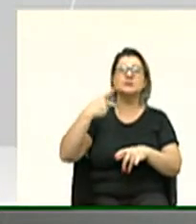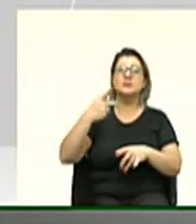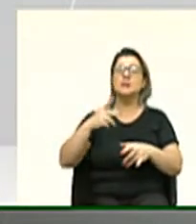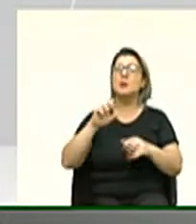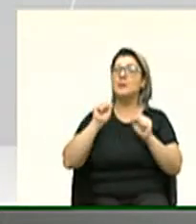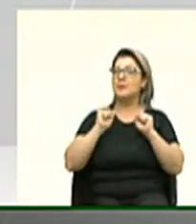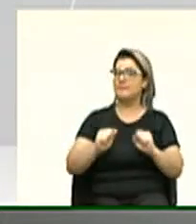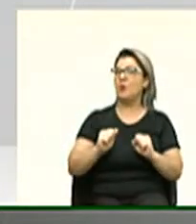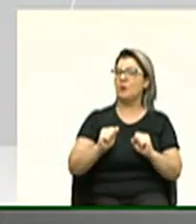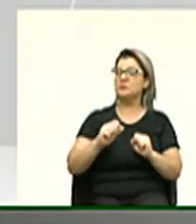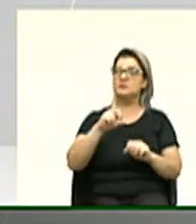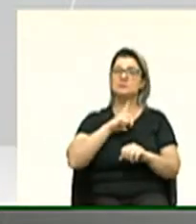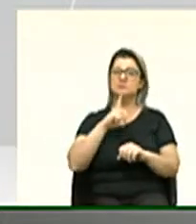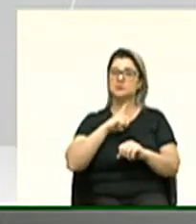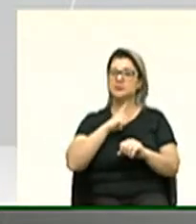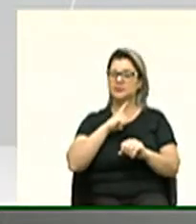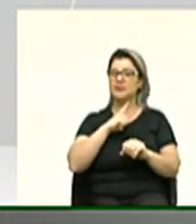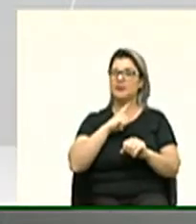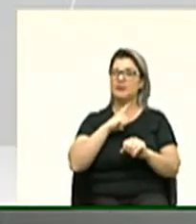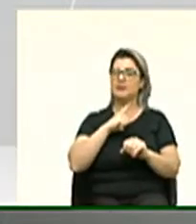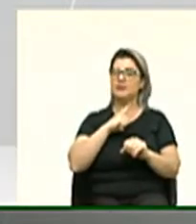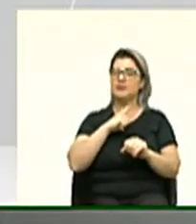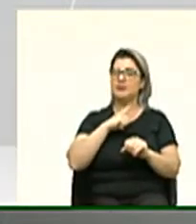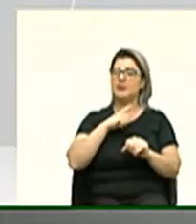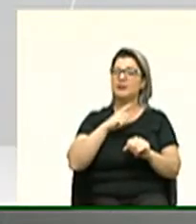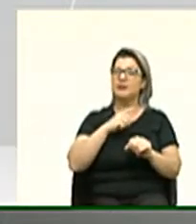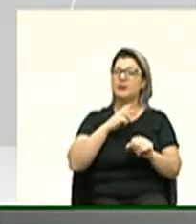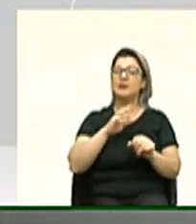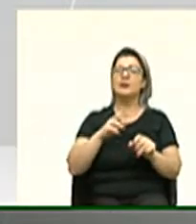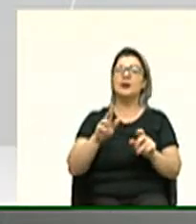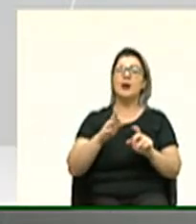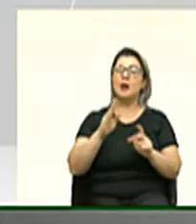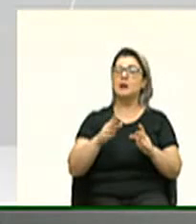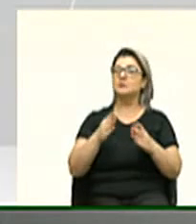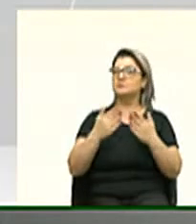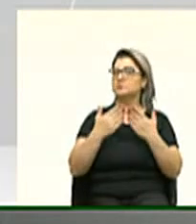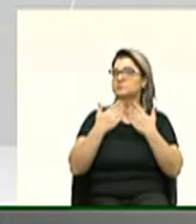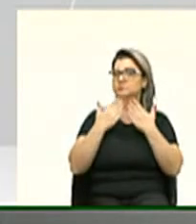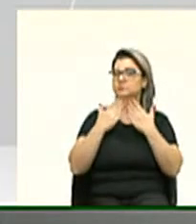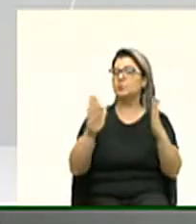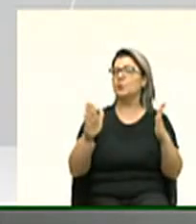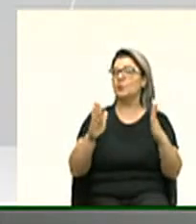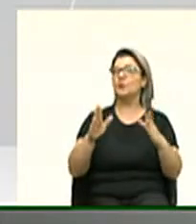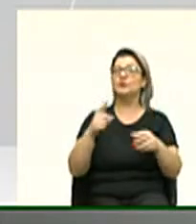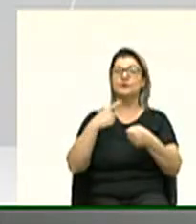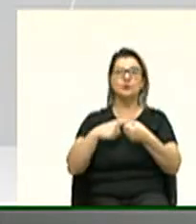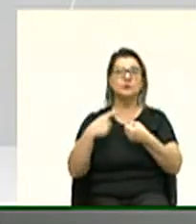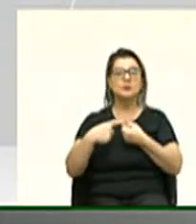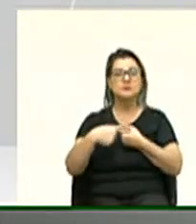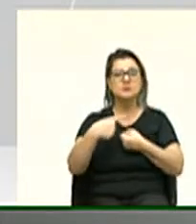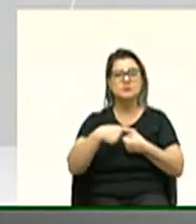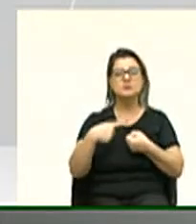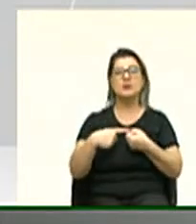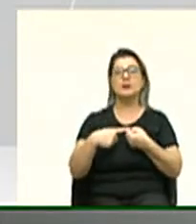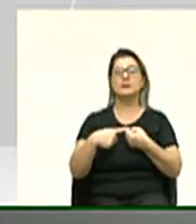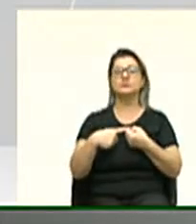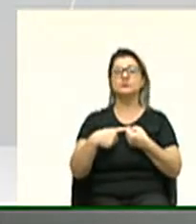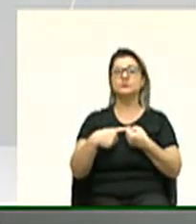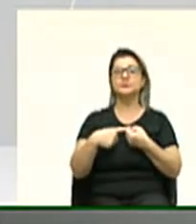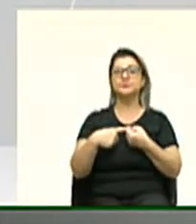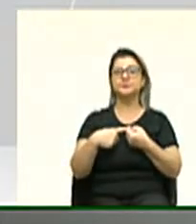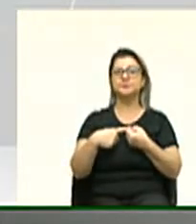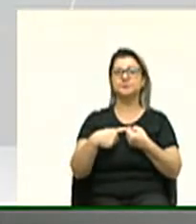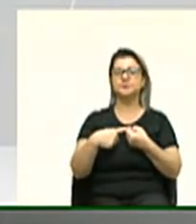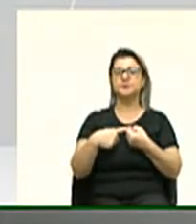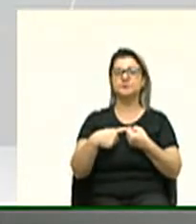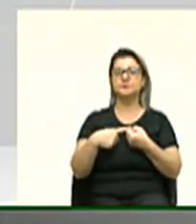a locomoção dos trabalhadores e da população da cidade com meios que